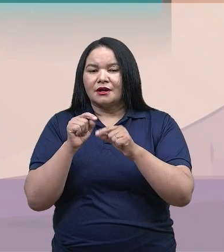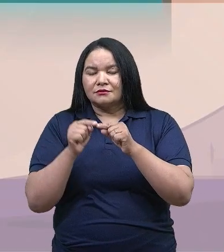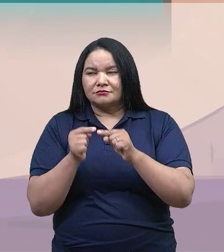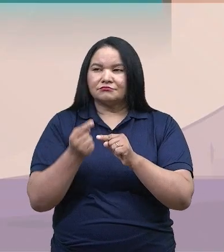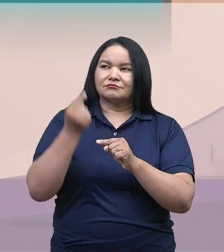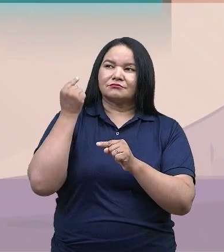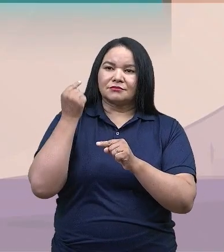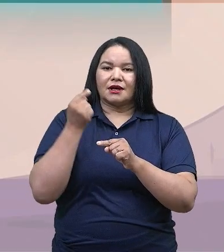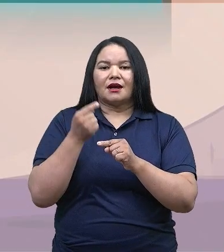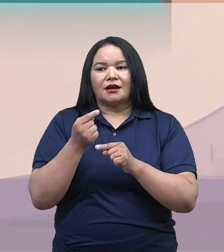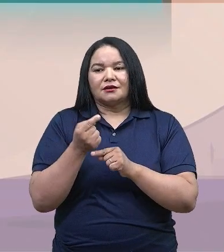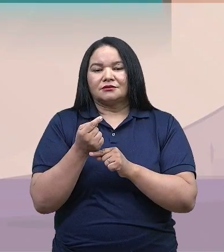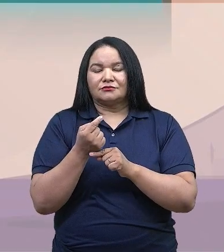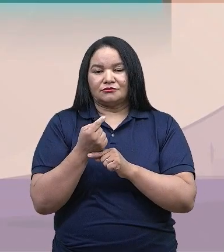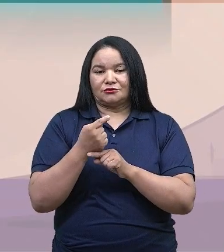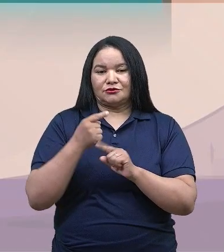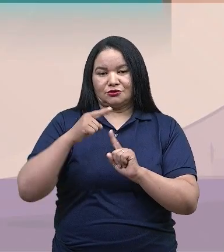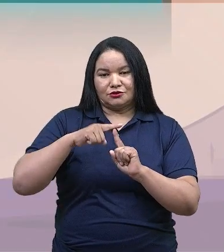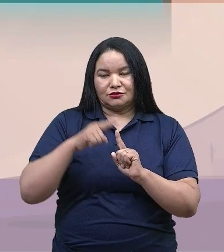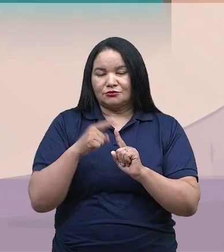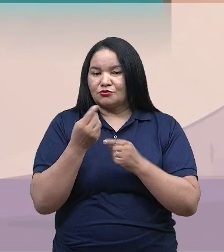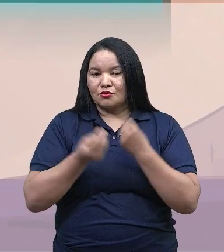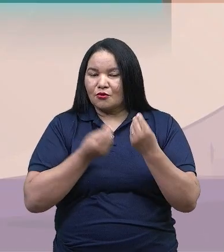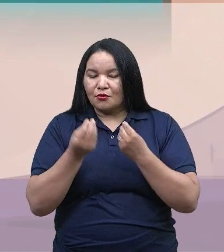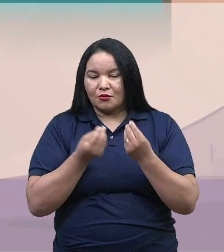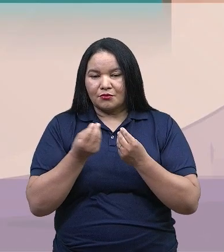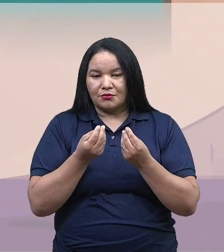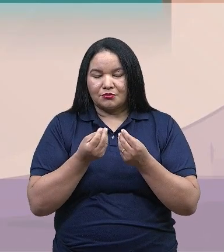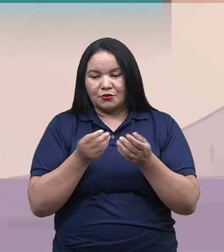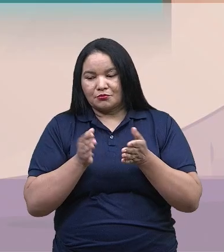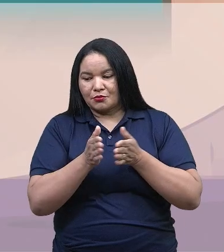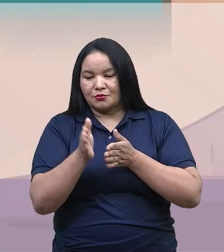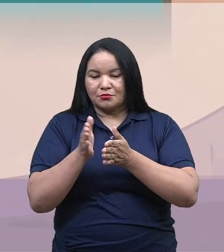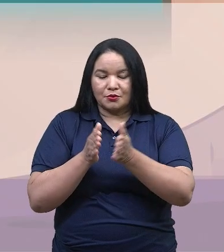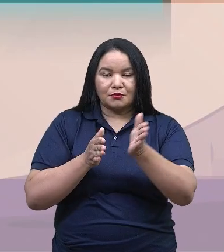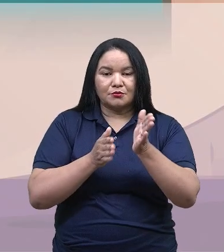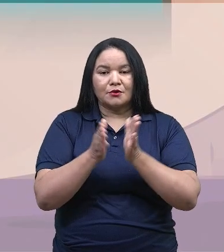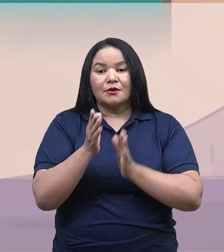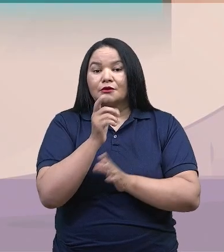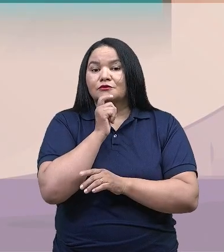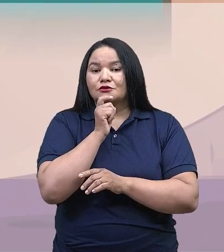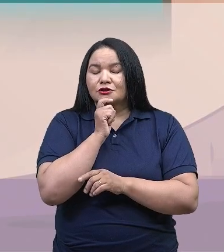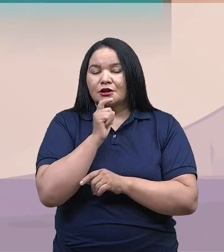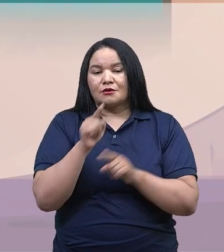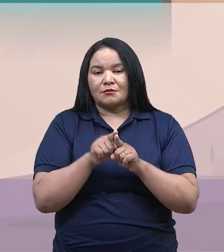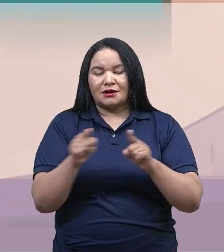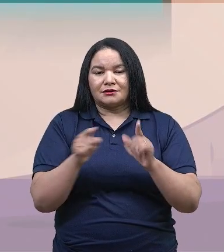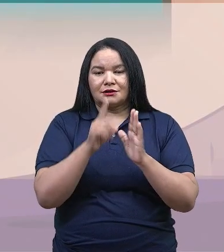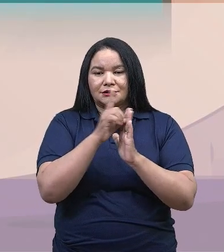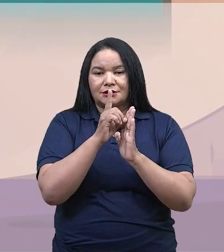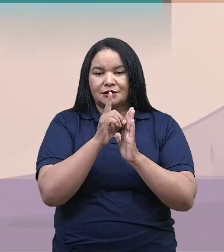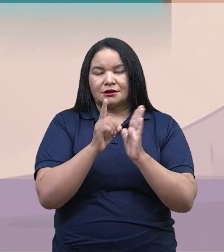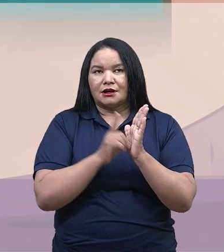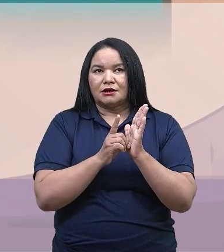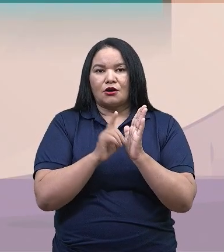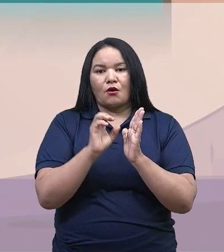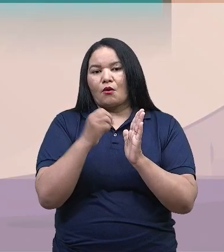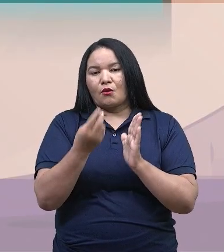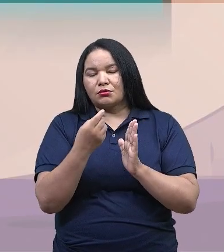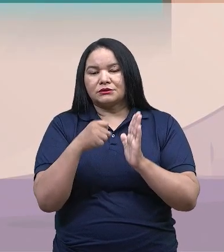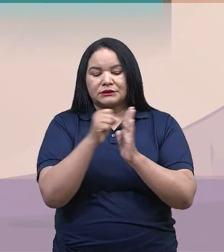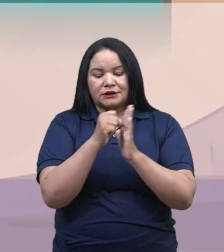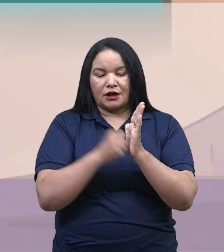forma de patinar ou deslizar no gelo, porém, na década no século XX, foi que a